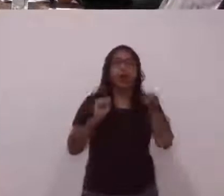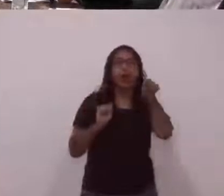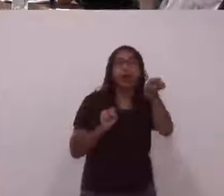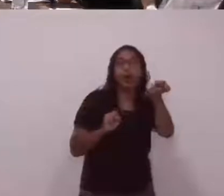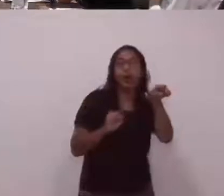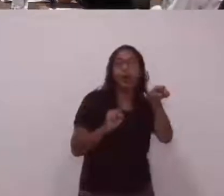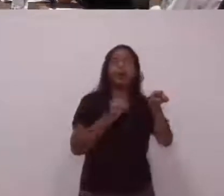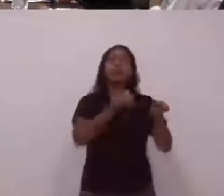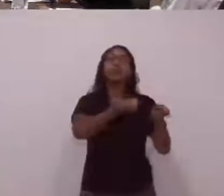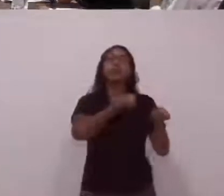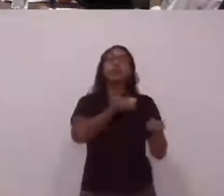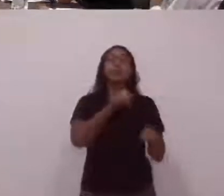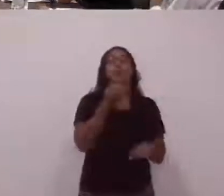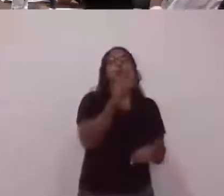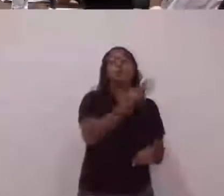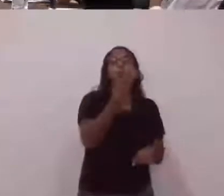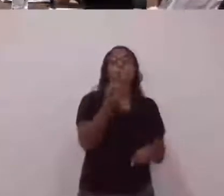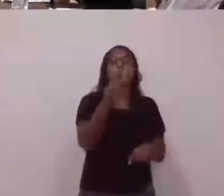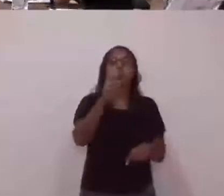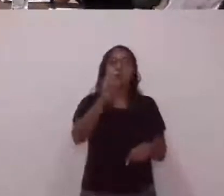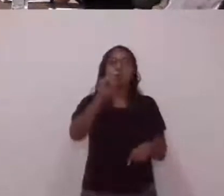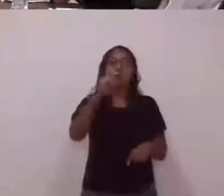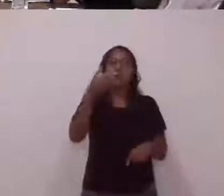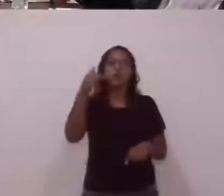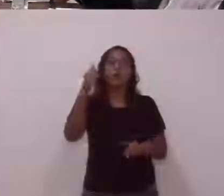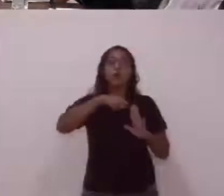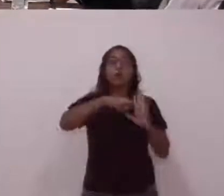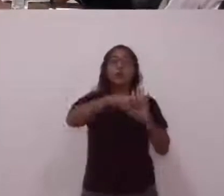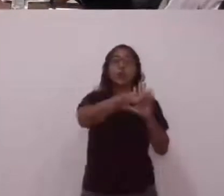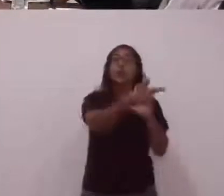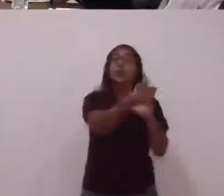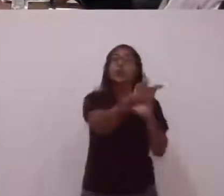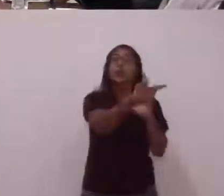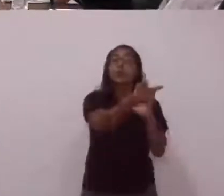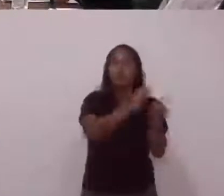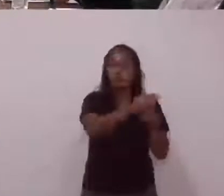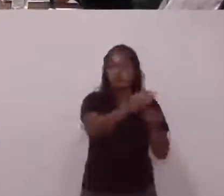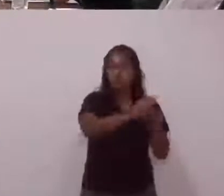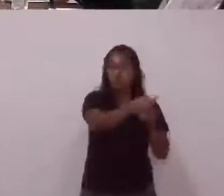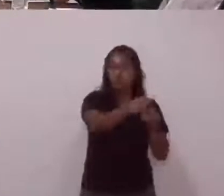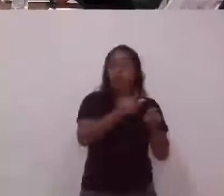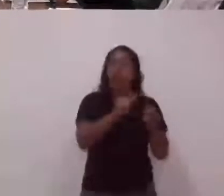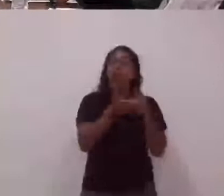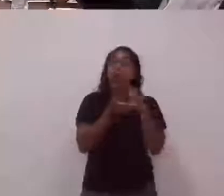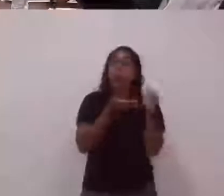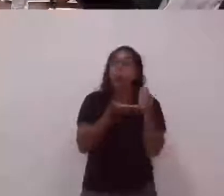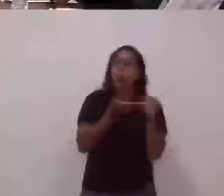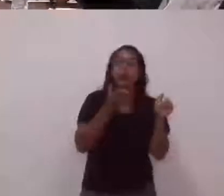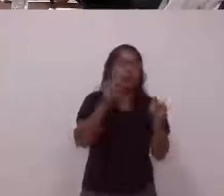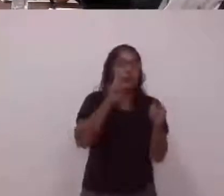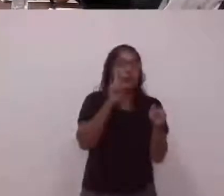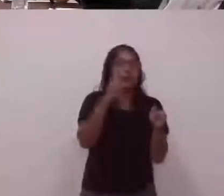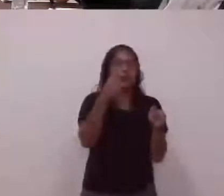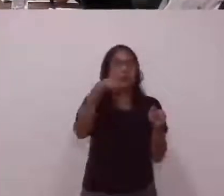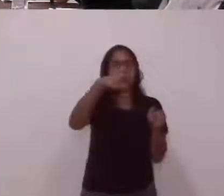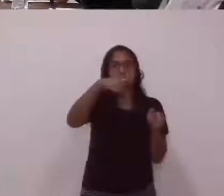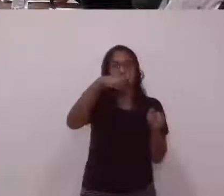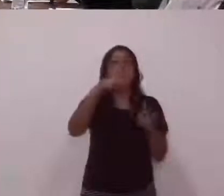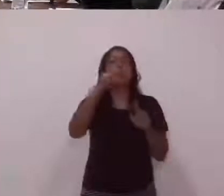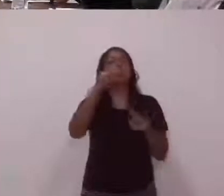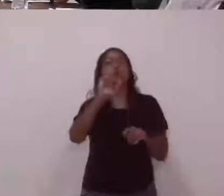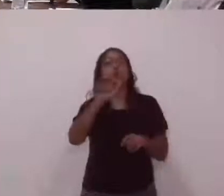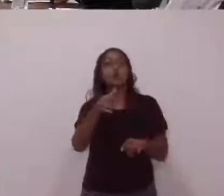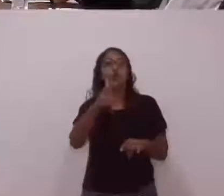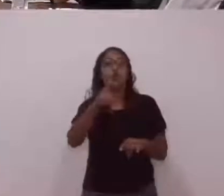22.587, por 12 meses, com início da alocação, proclamado para o dia 27 de setembro de